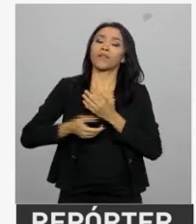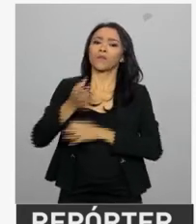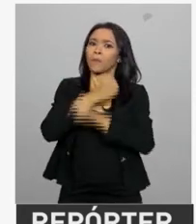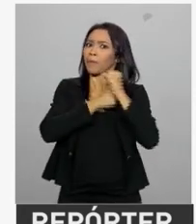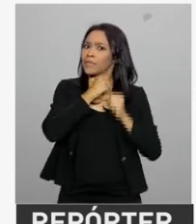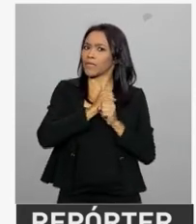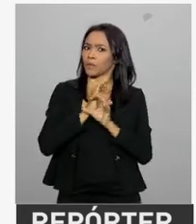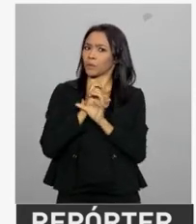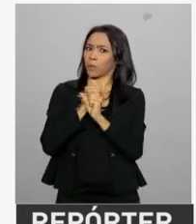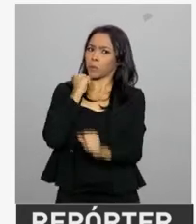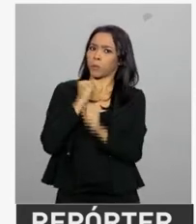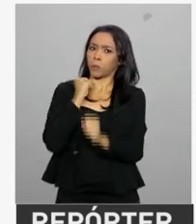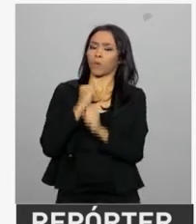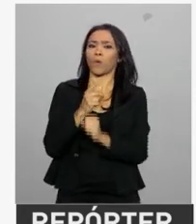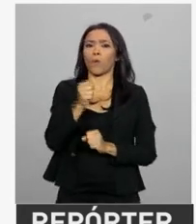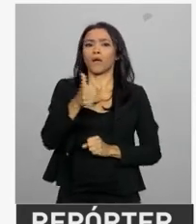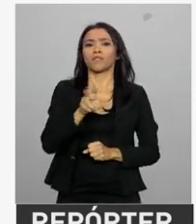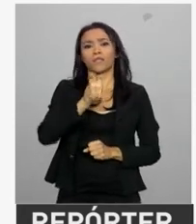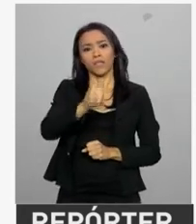ano passado, quase